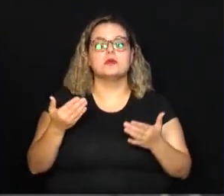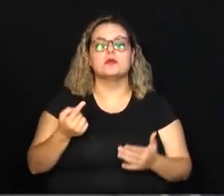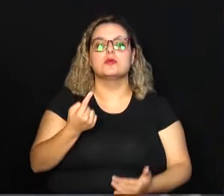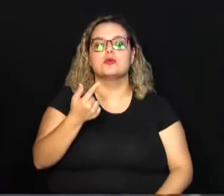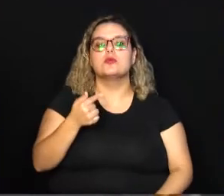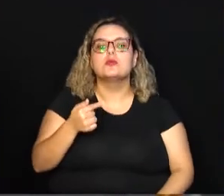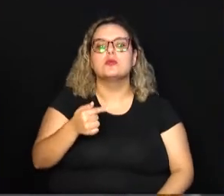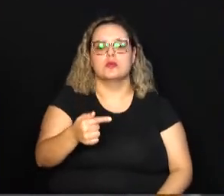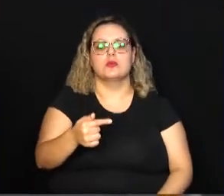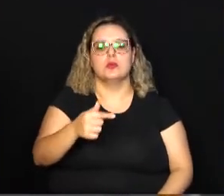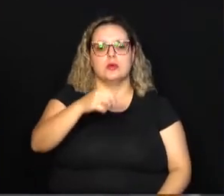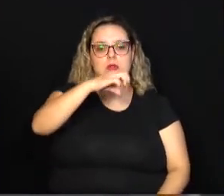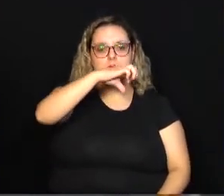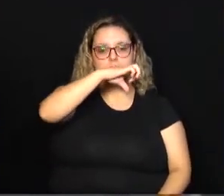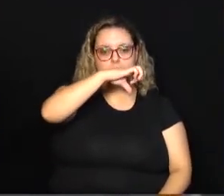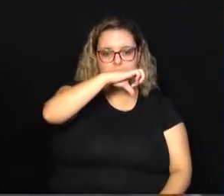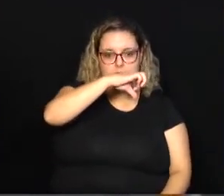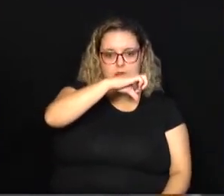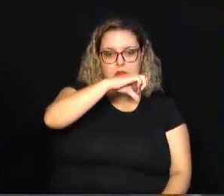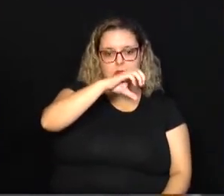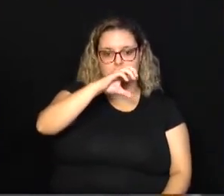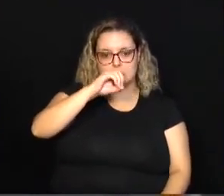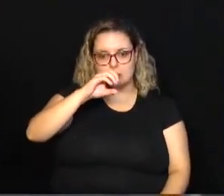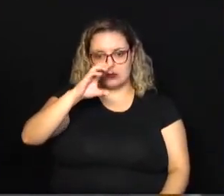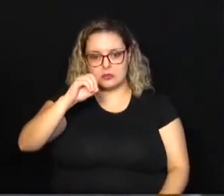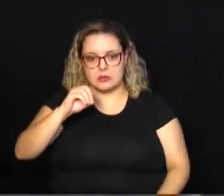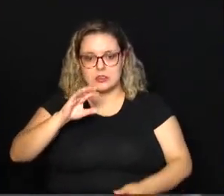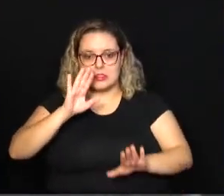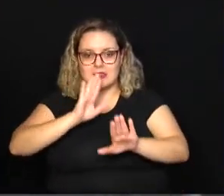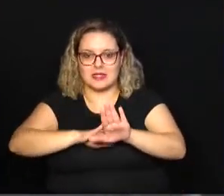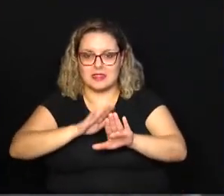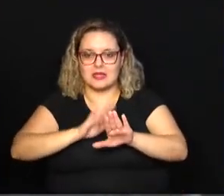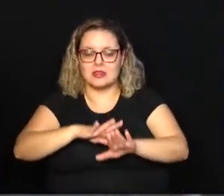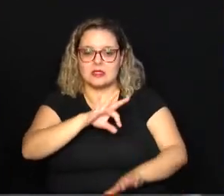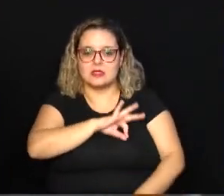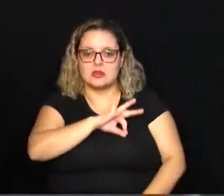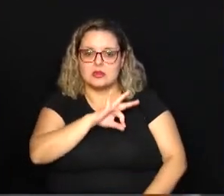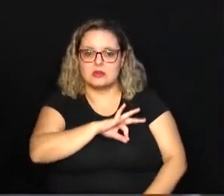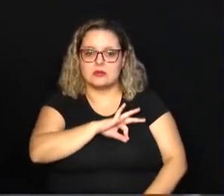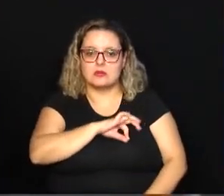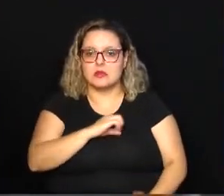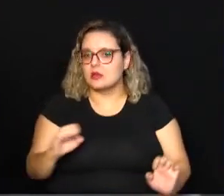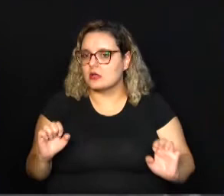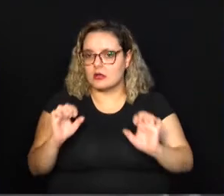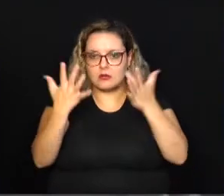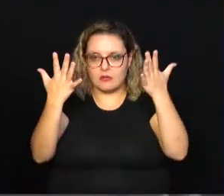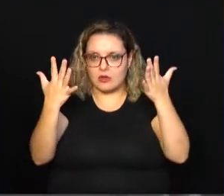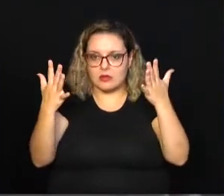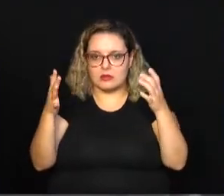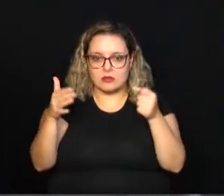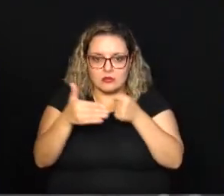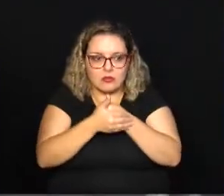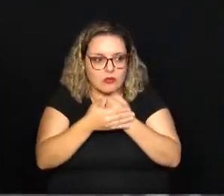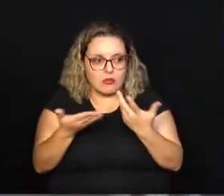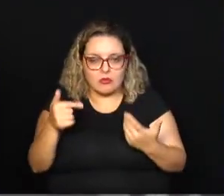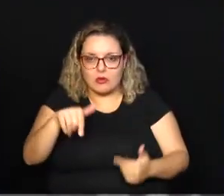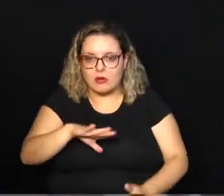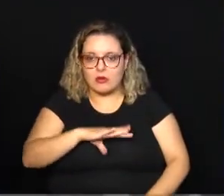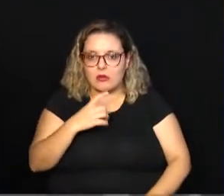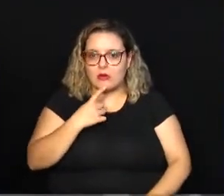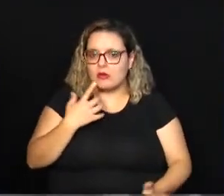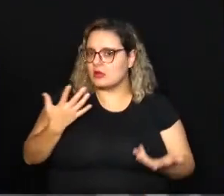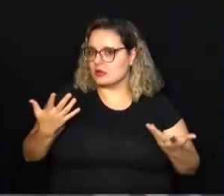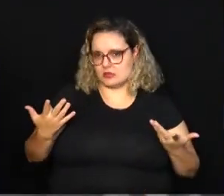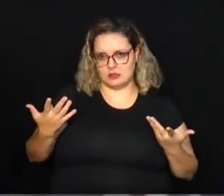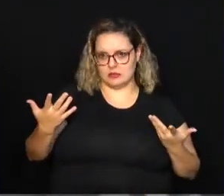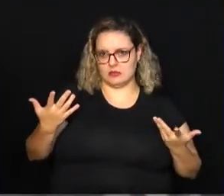tiveram 900 ações da polícia para acabar com festa clandestina em Campinas. Quer dizer, que grau de que a